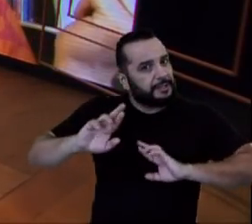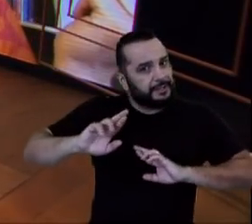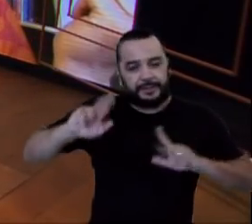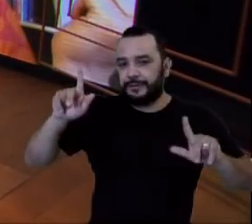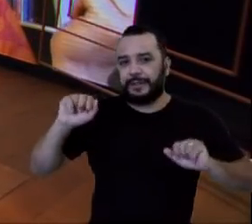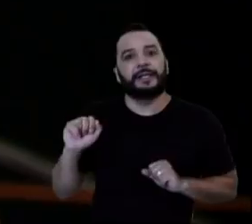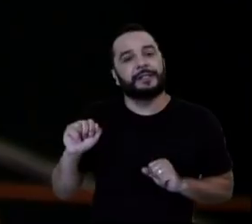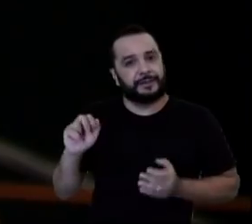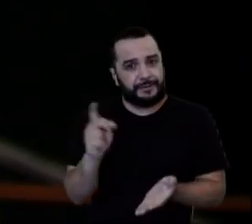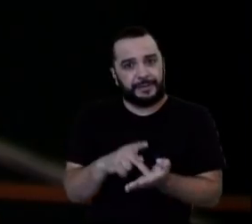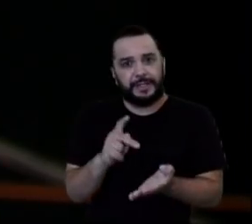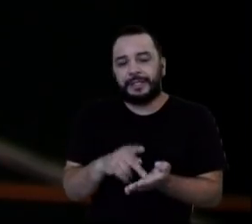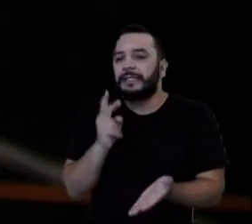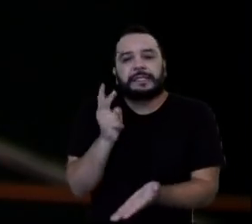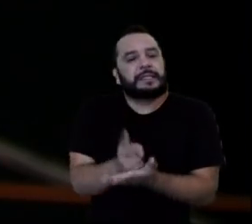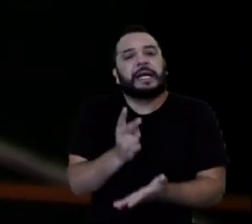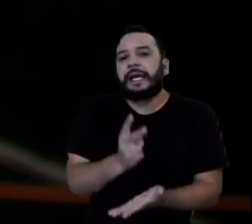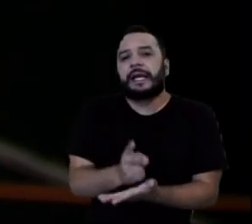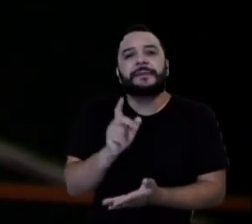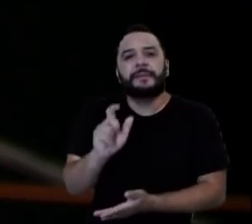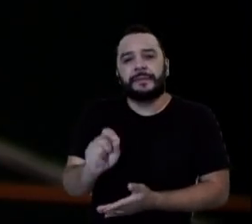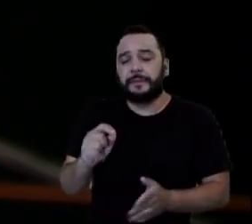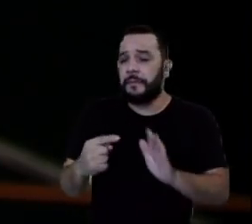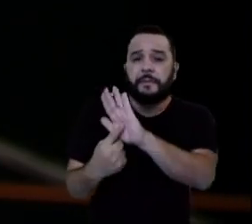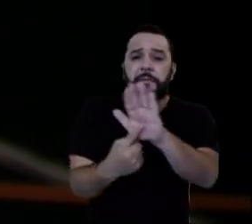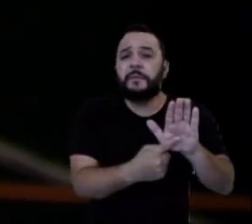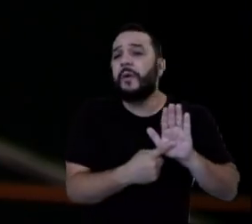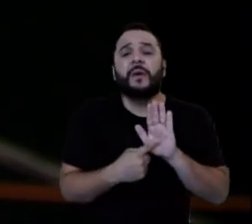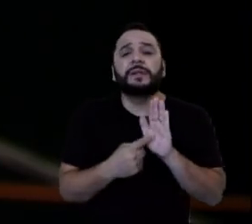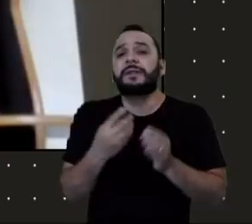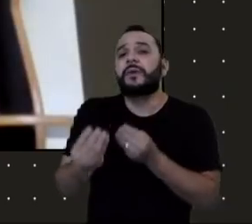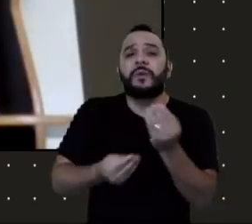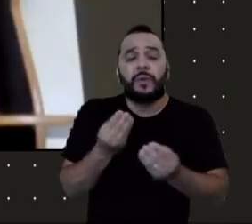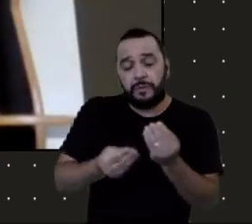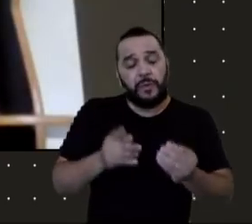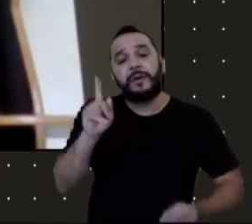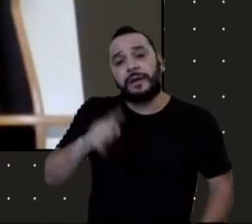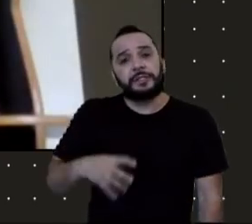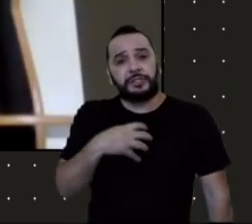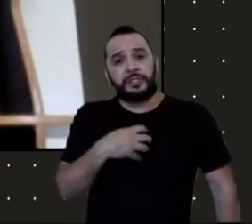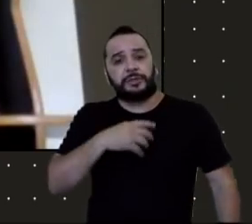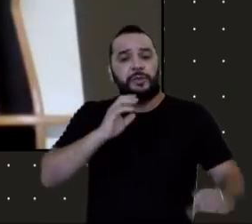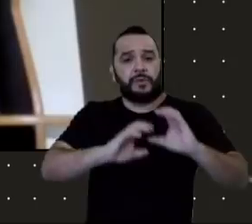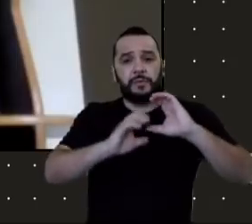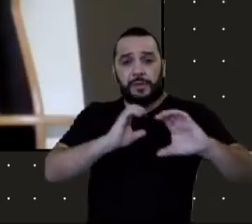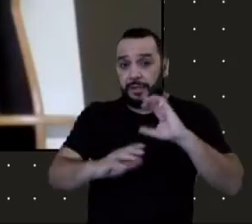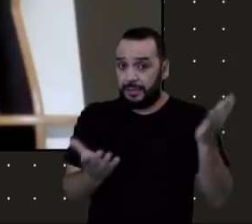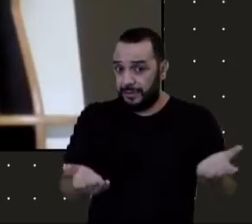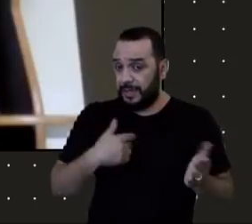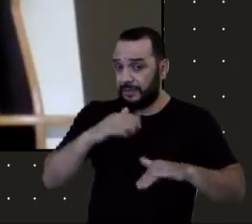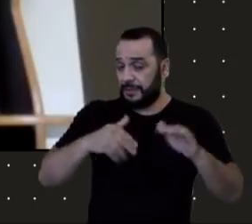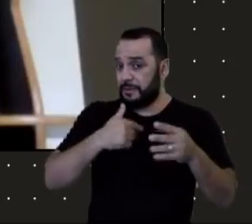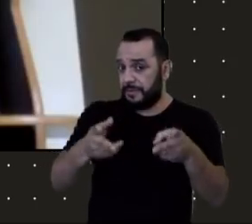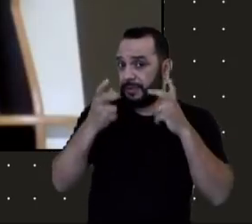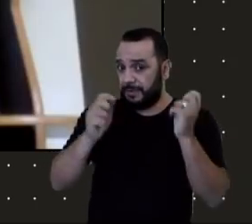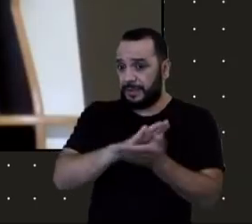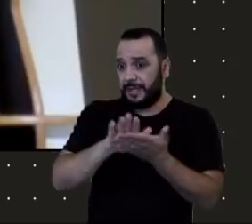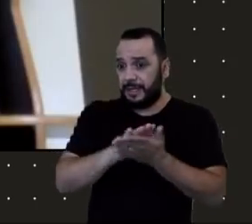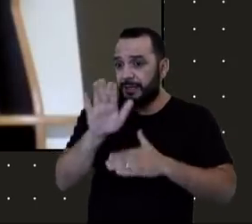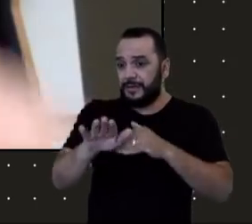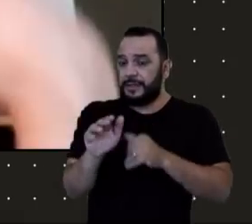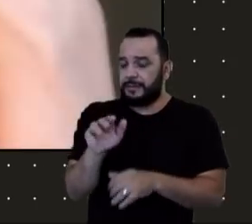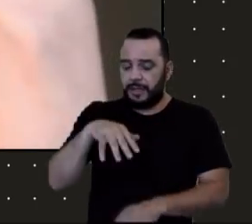te pede movimentos muito sutis. E isso fez com que as minhas mãos